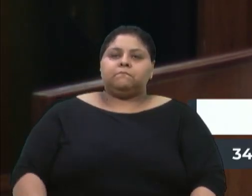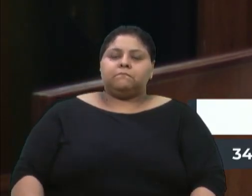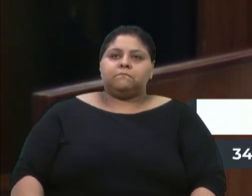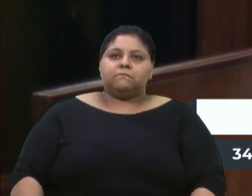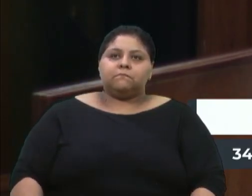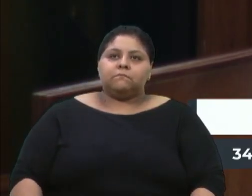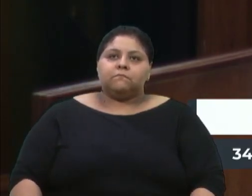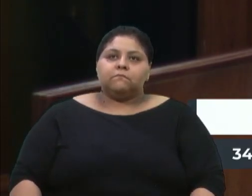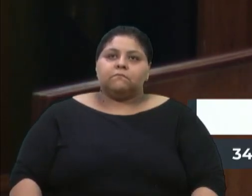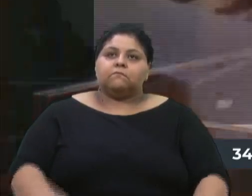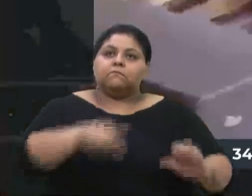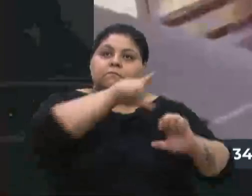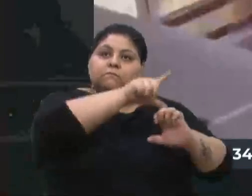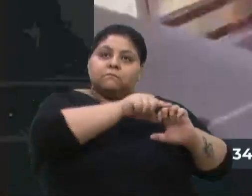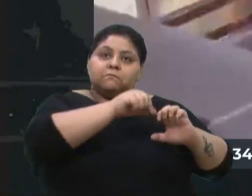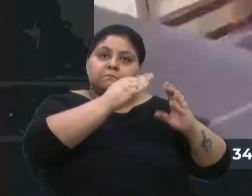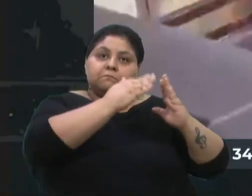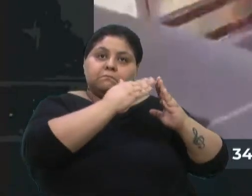Um empresário mora ali.